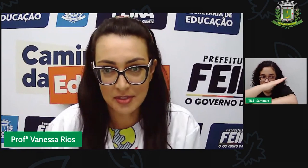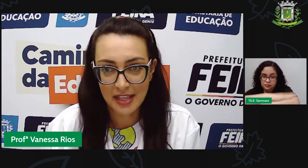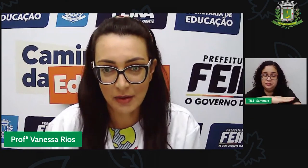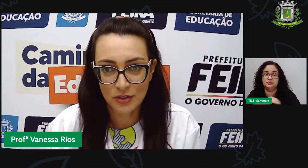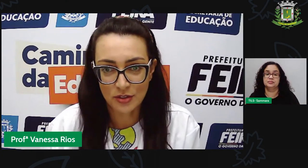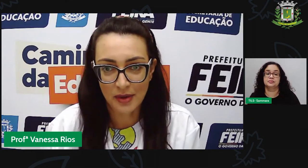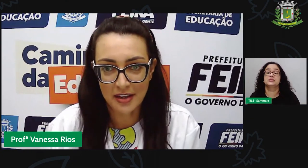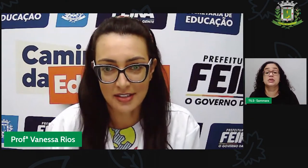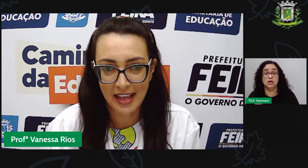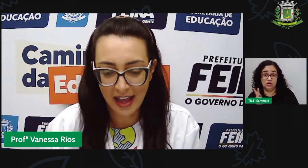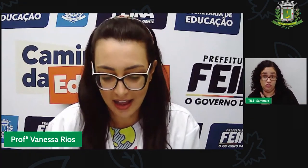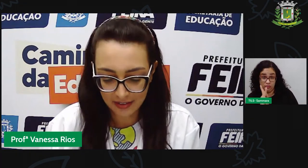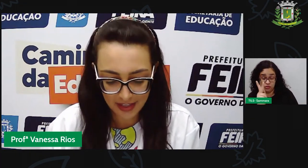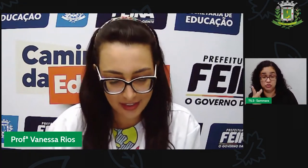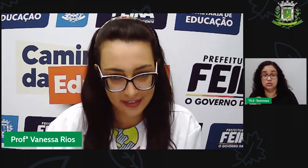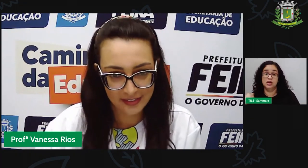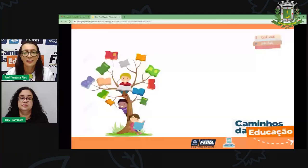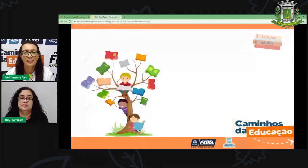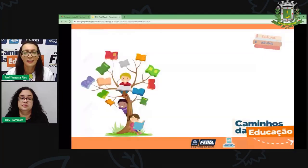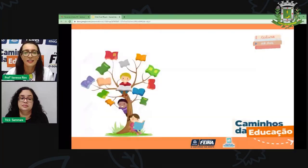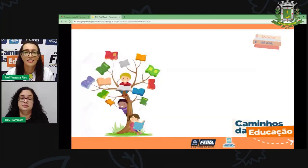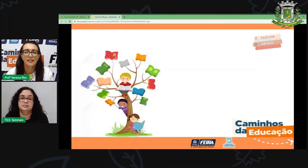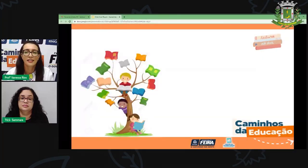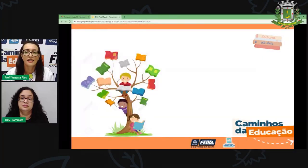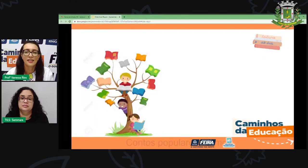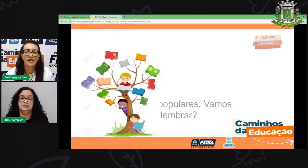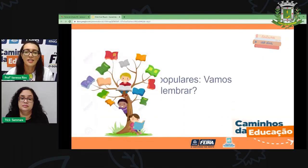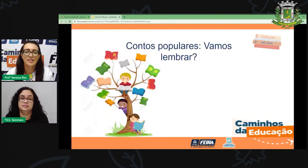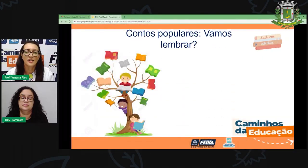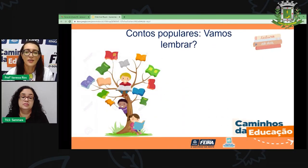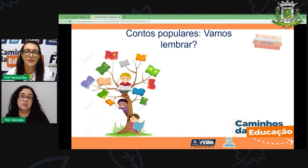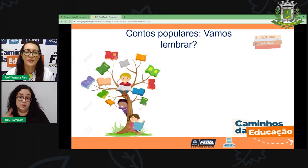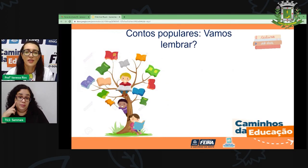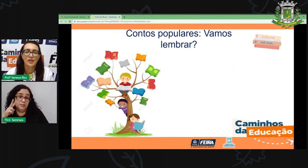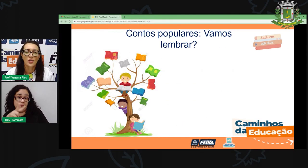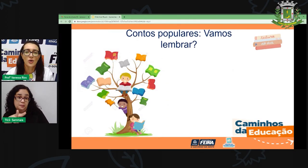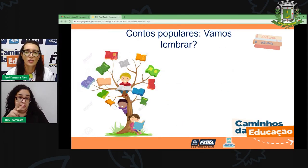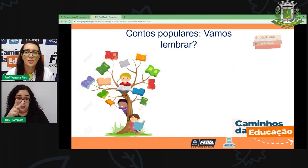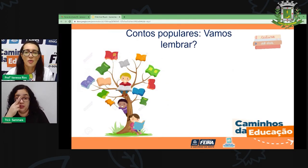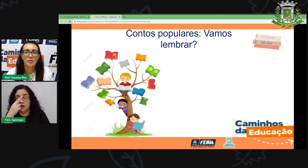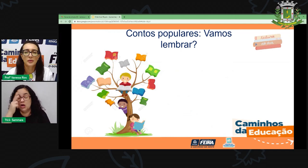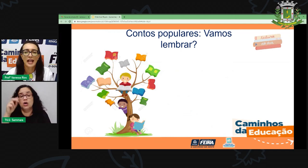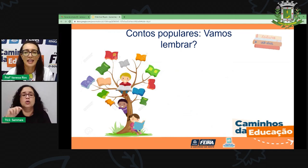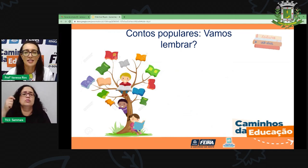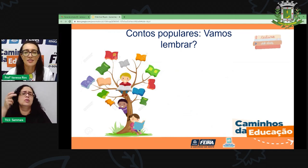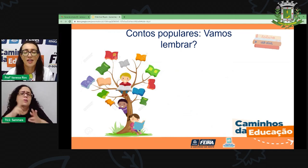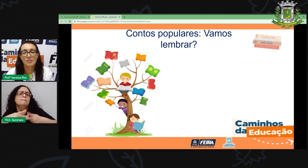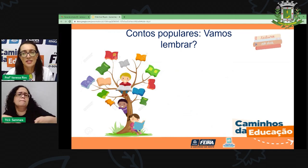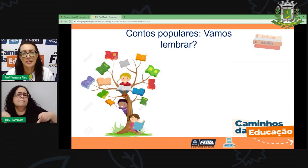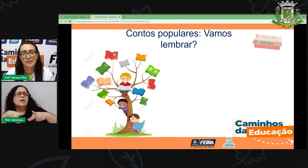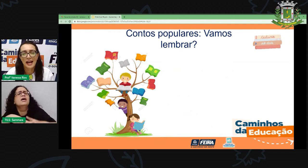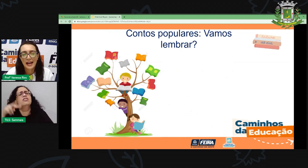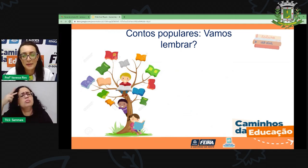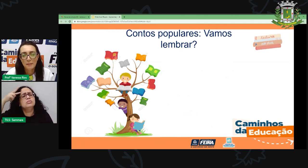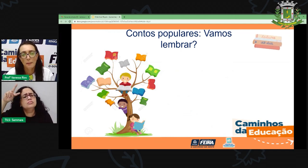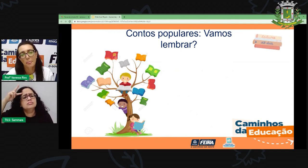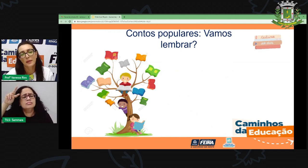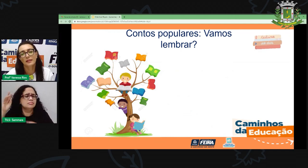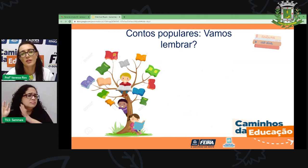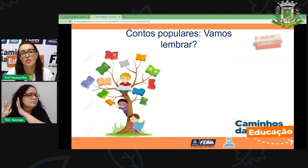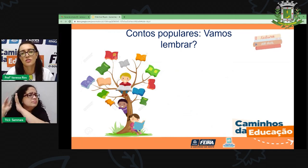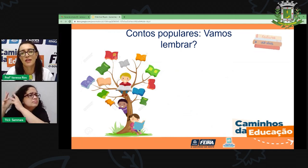Mas vamos lá continuar nossa aula. E olhem só. Contos populares, vamos lembrar?